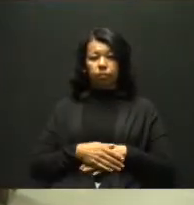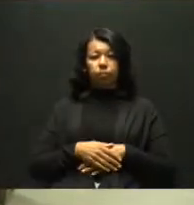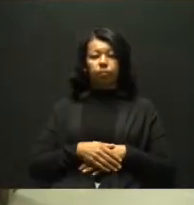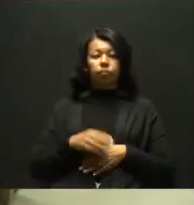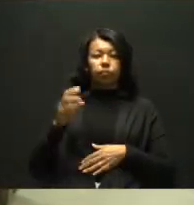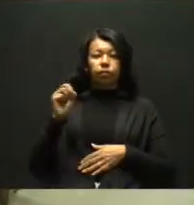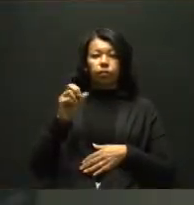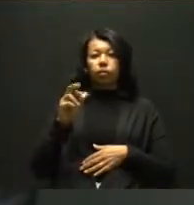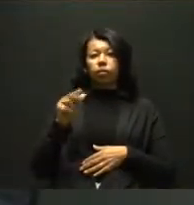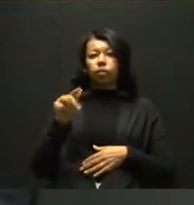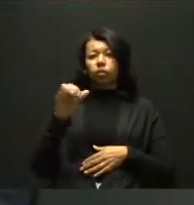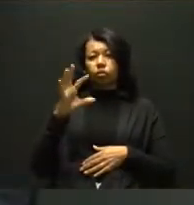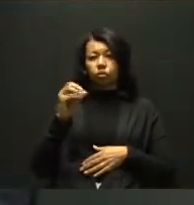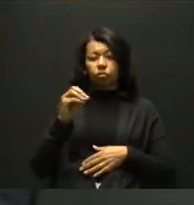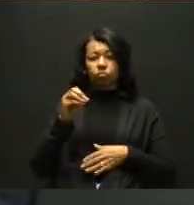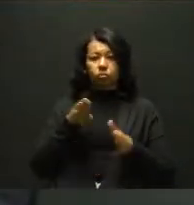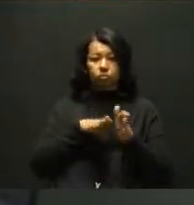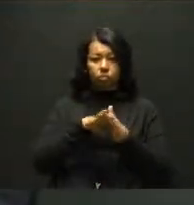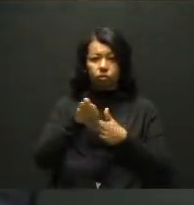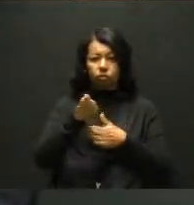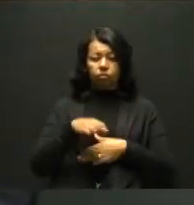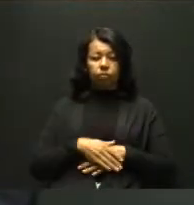pela tramitação